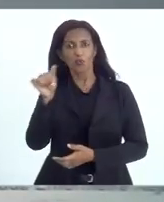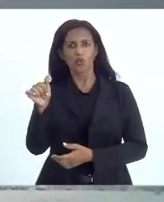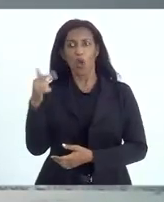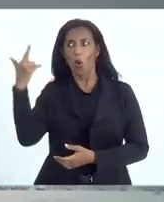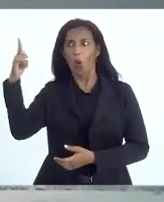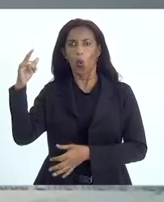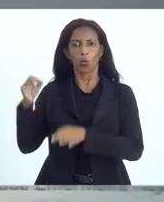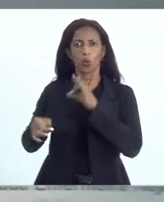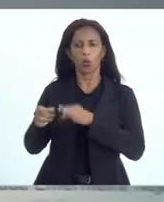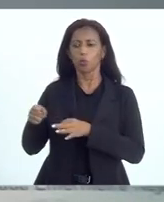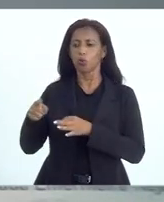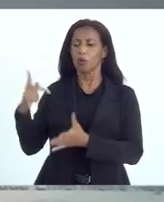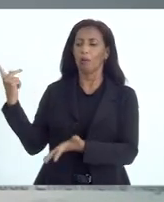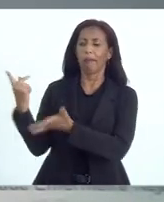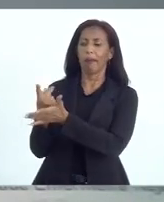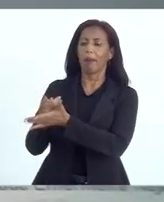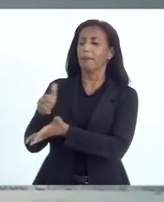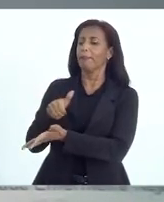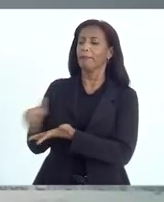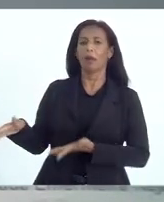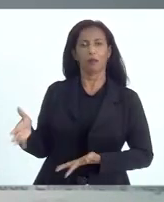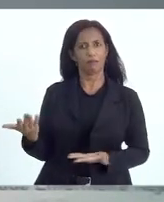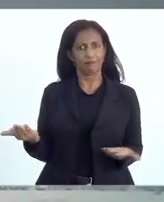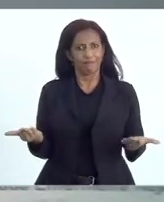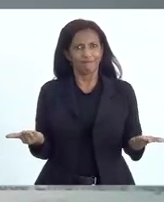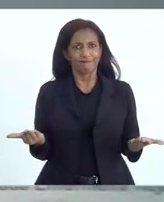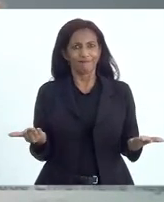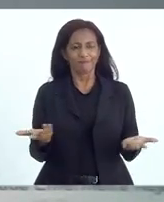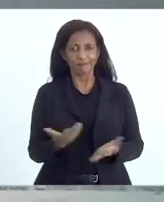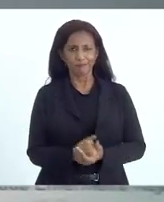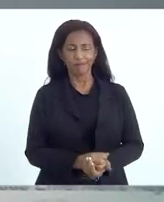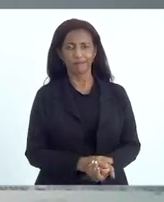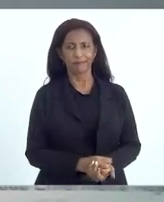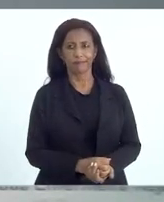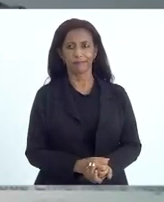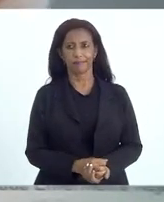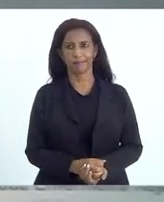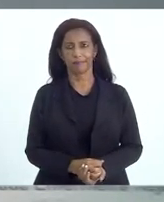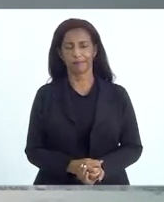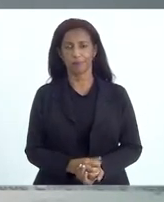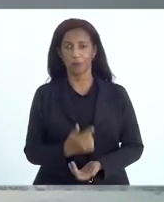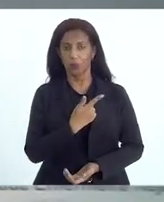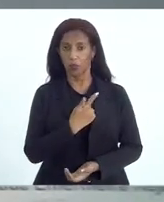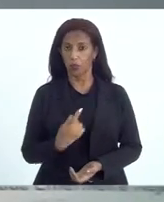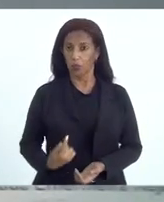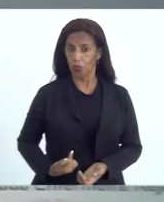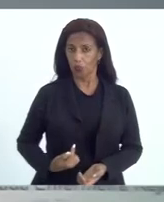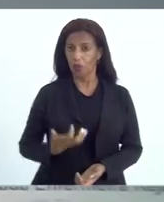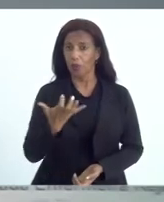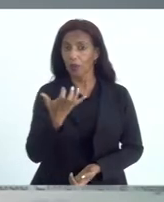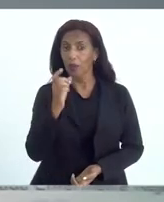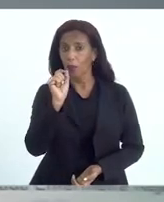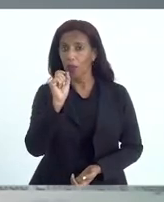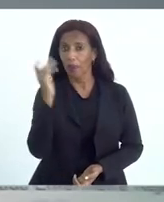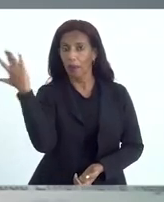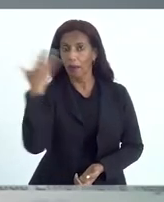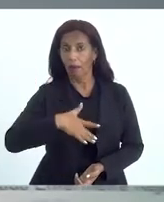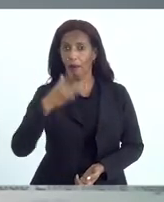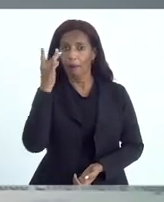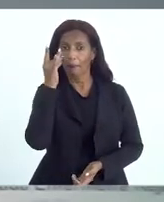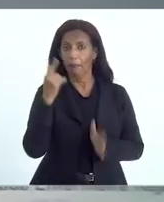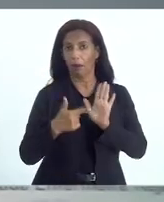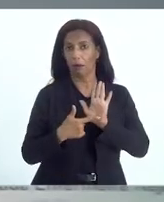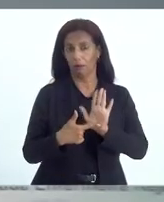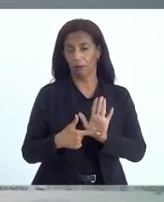juiz deu decisão desfavorável E aí e o governo que é isso aqui O